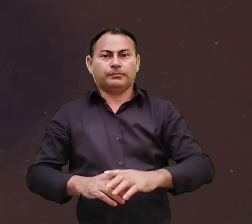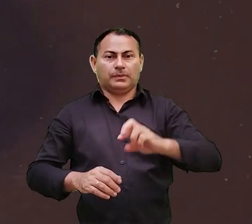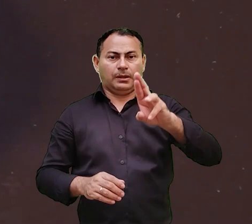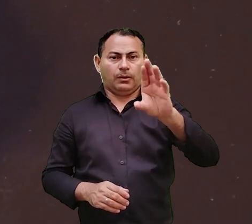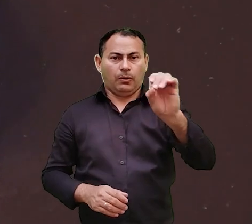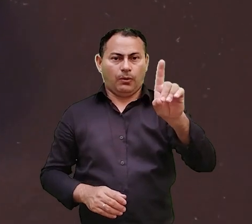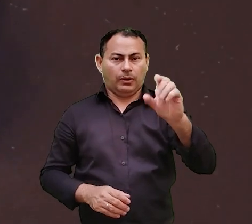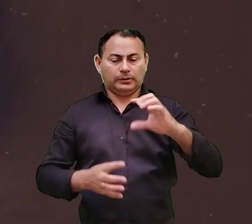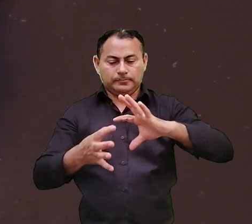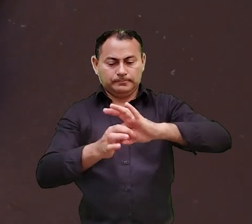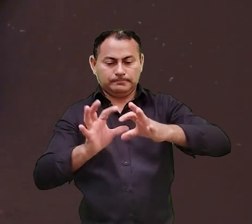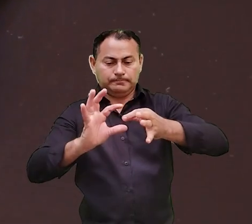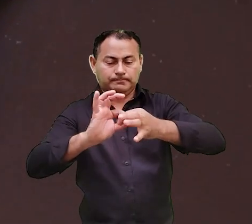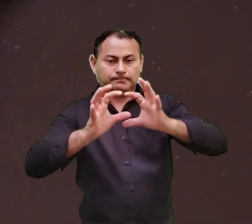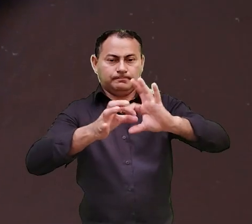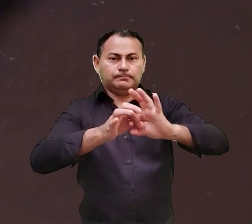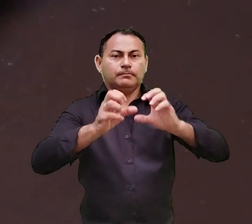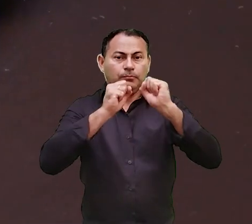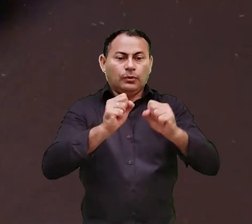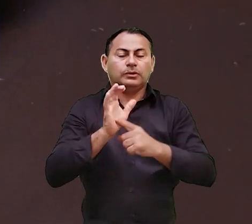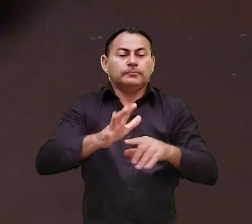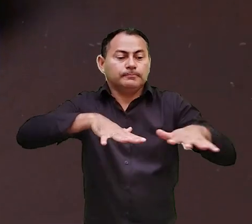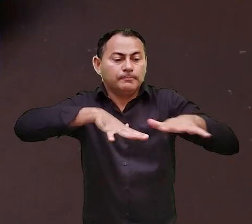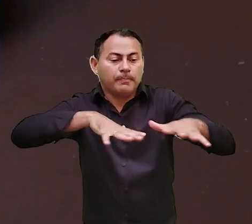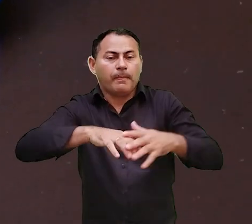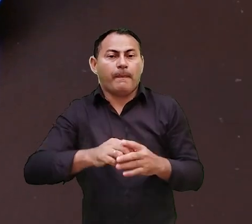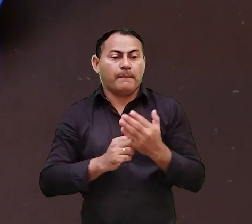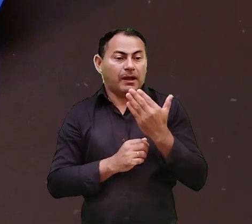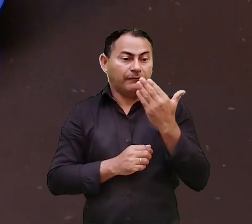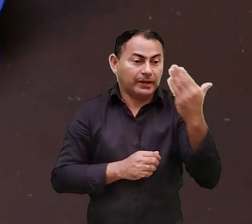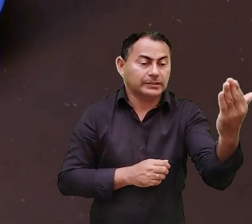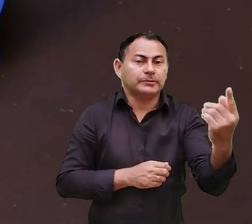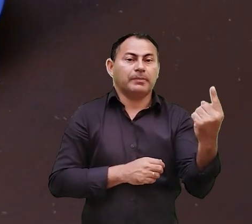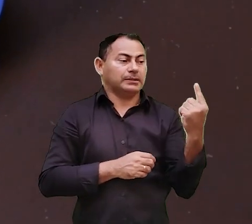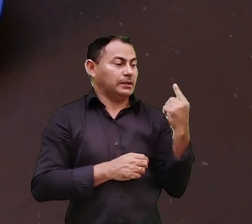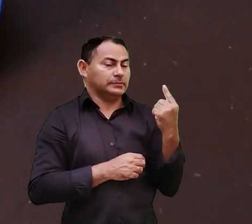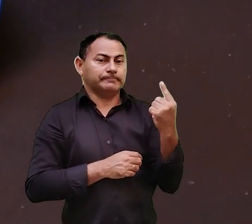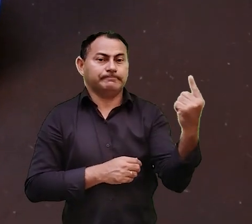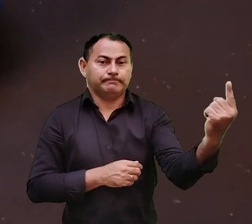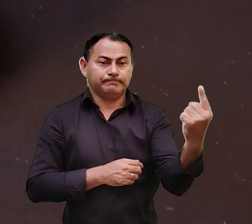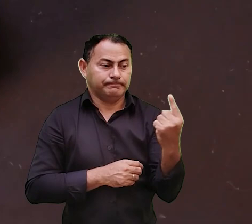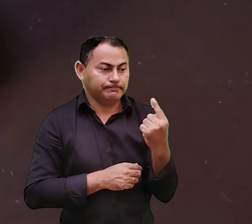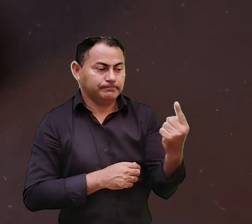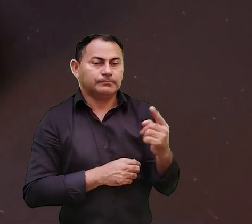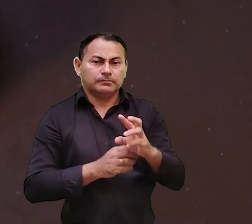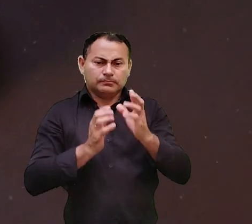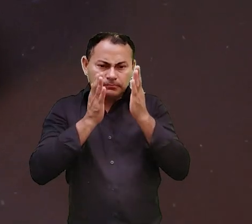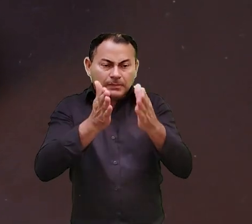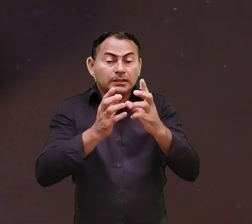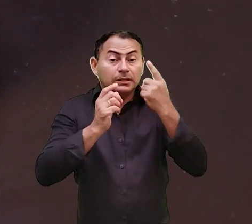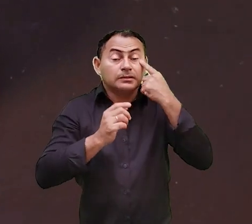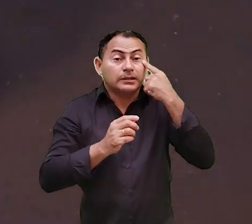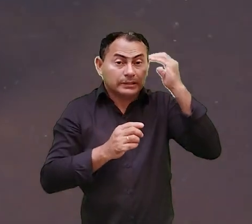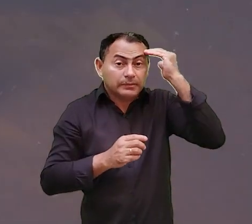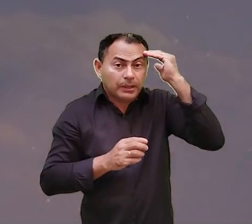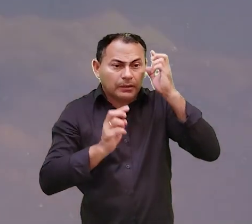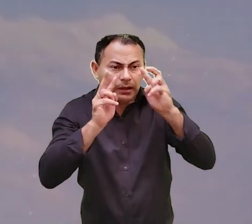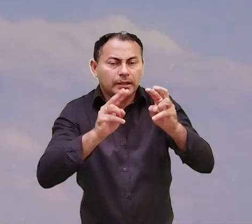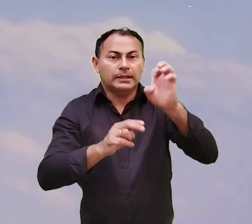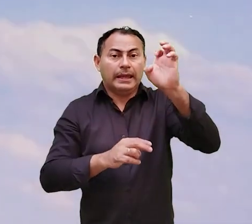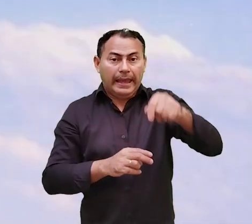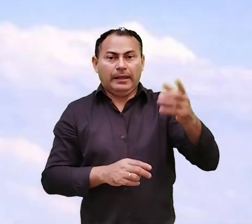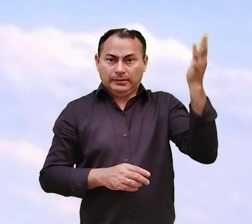Deus. As rodas entrosadas umas nas outras podiam se movimentar para frente e para trás. A essência desta